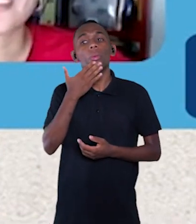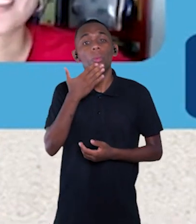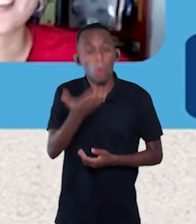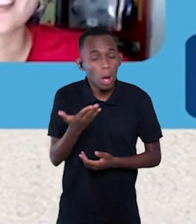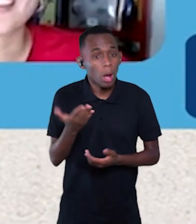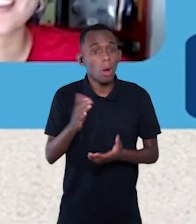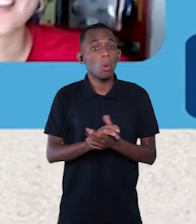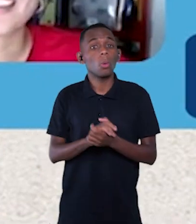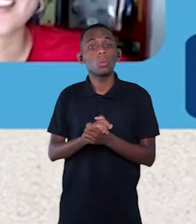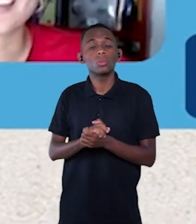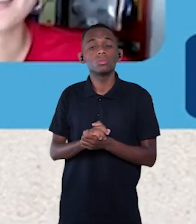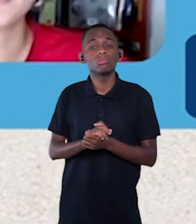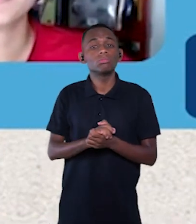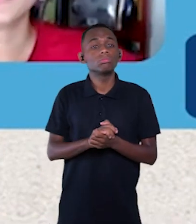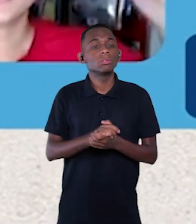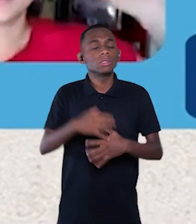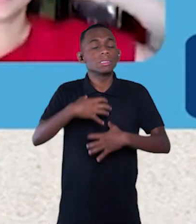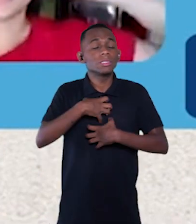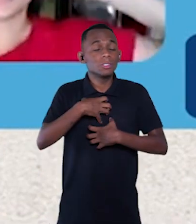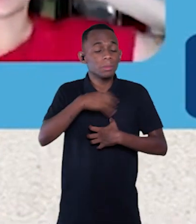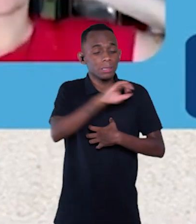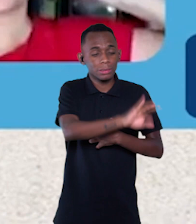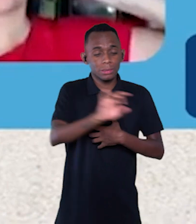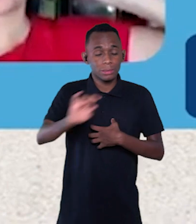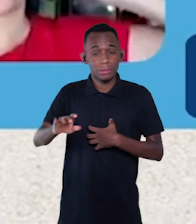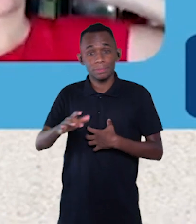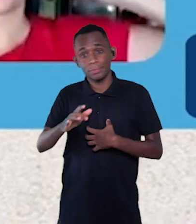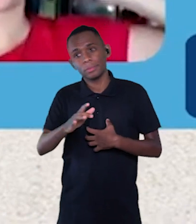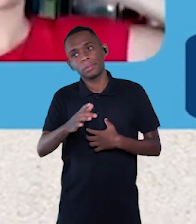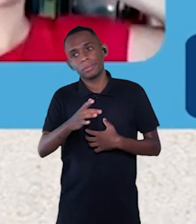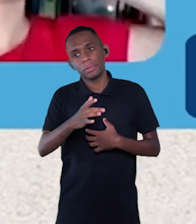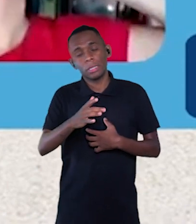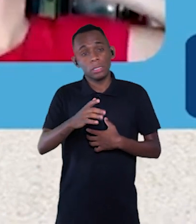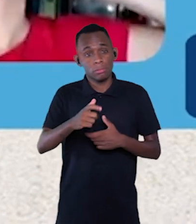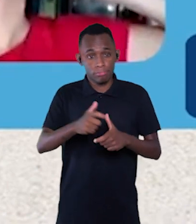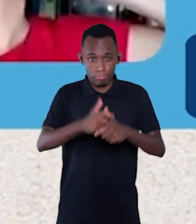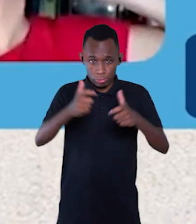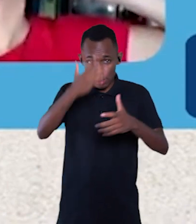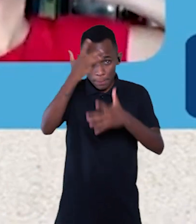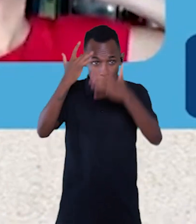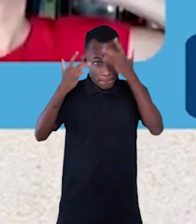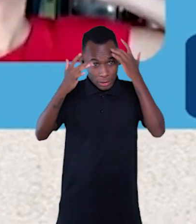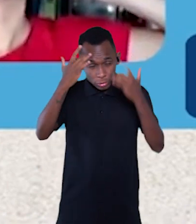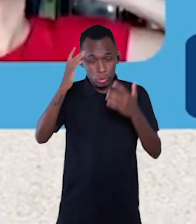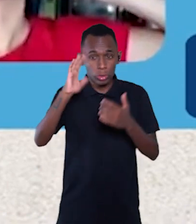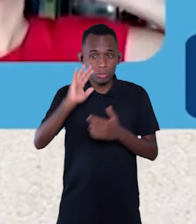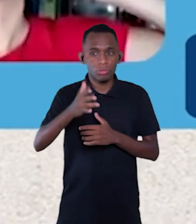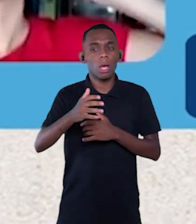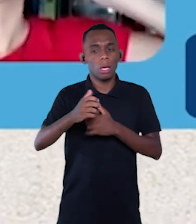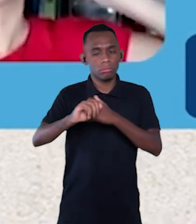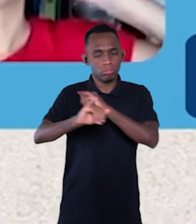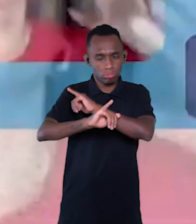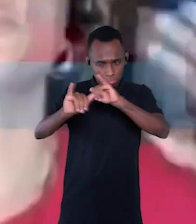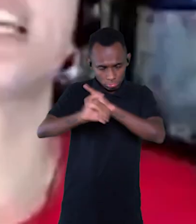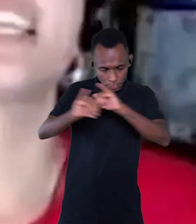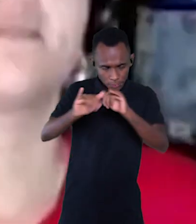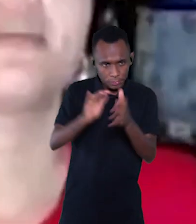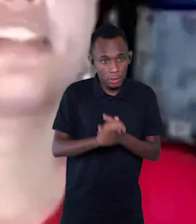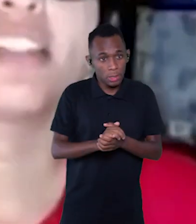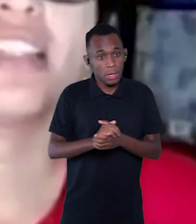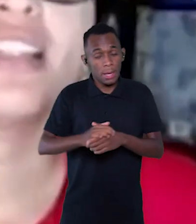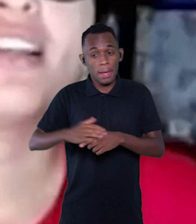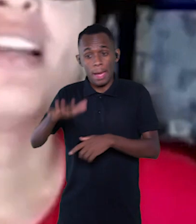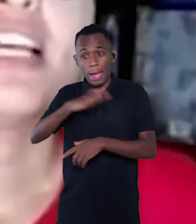a parte que cada um ocupa, assim, na sua Muitas vida. muitas pessoas já me ouviram dizer isso, né?